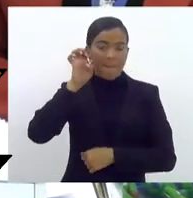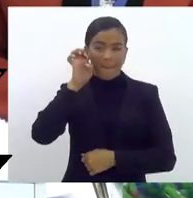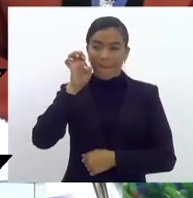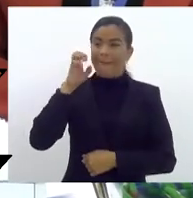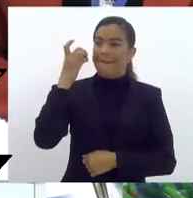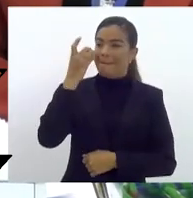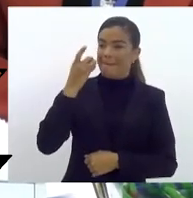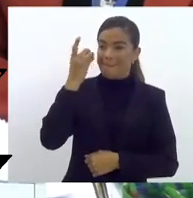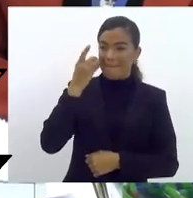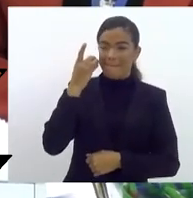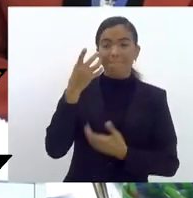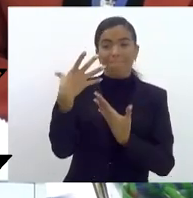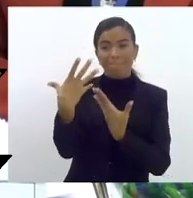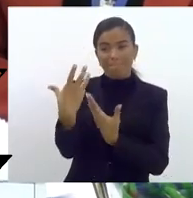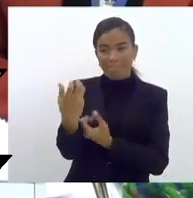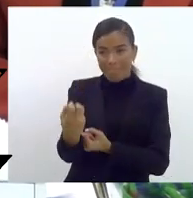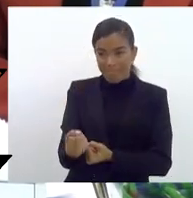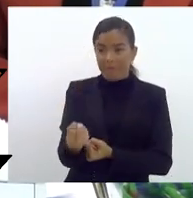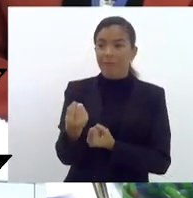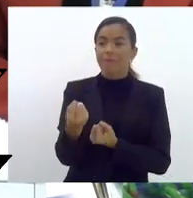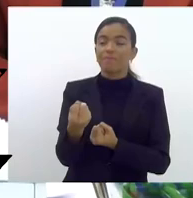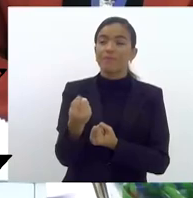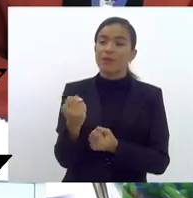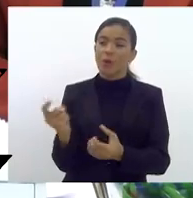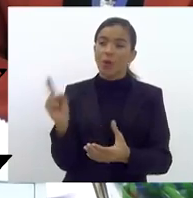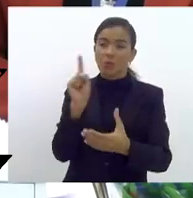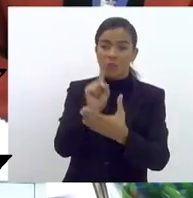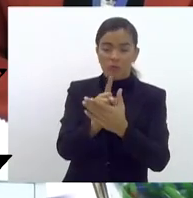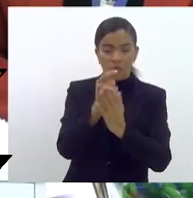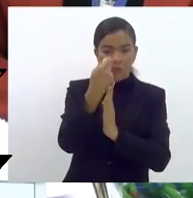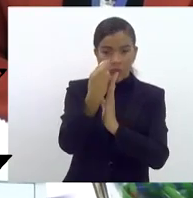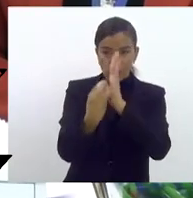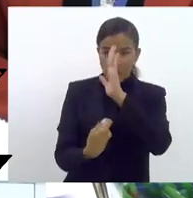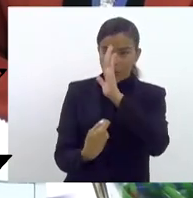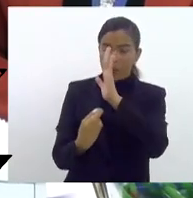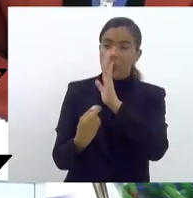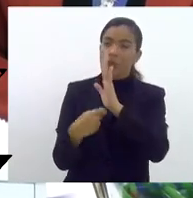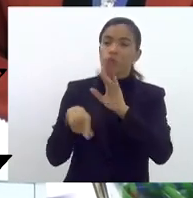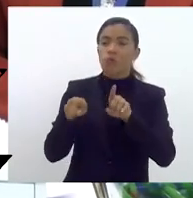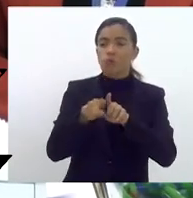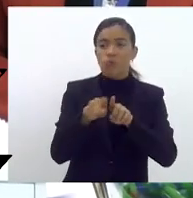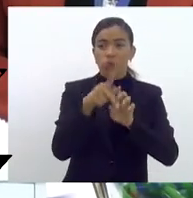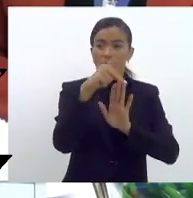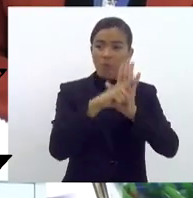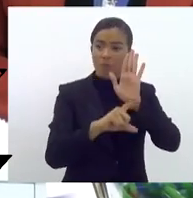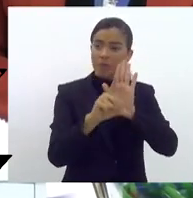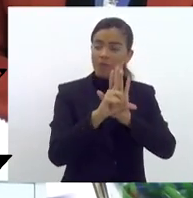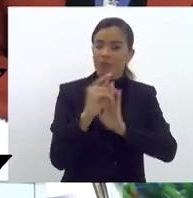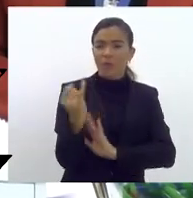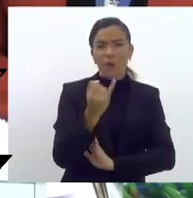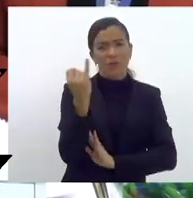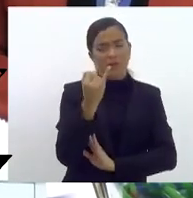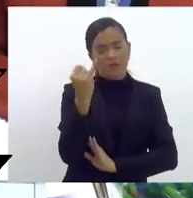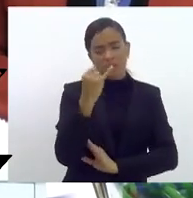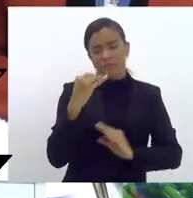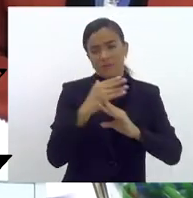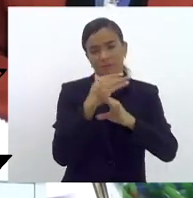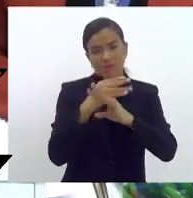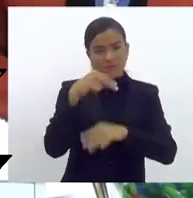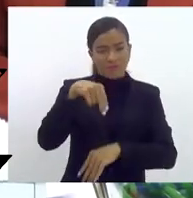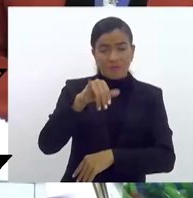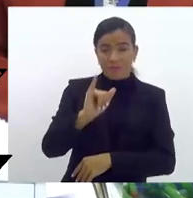nossa colega aqui que aceitou com o que eu fizesse parte aqui dessa coltoria e é um projeto de importância para a cidade de Nova Iguaçu e a gente